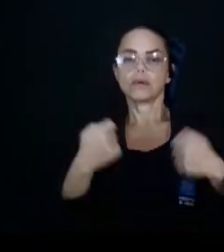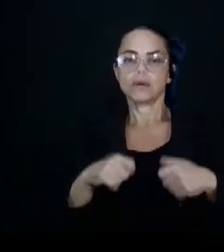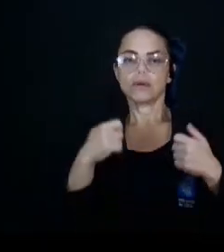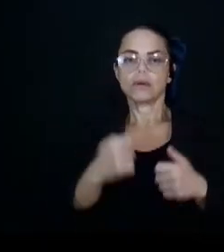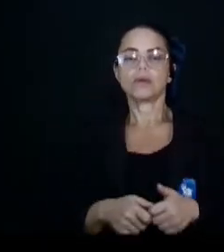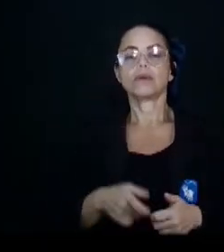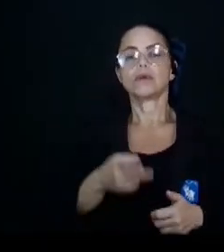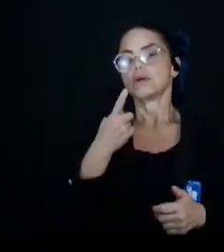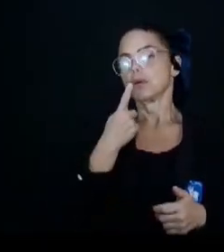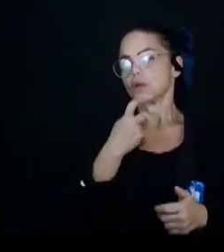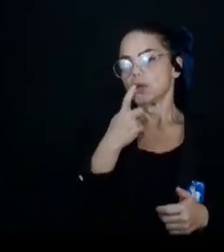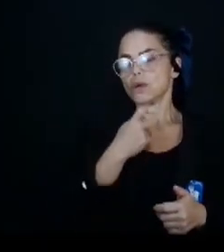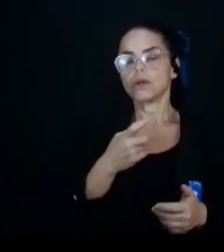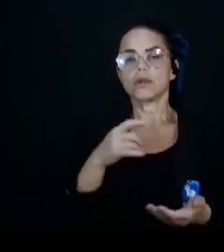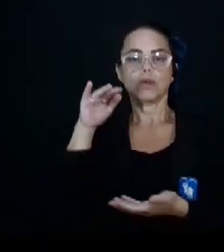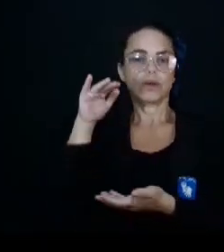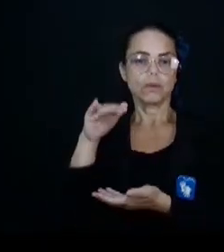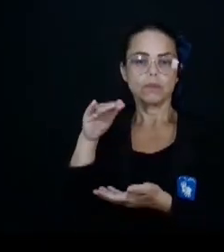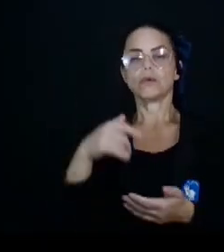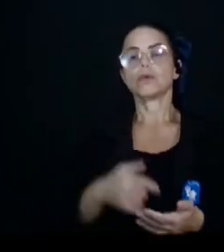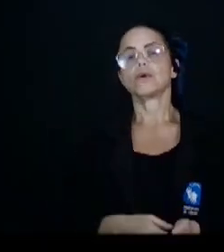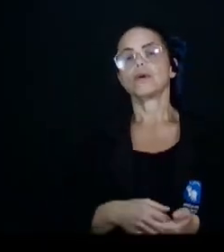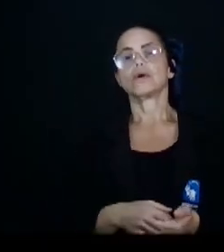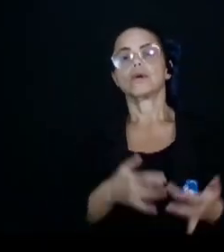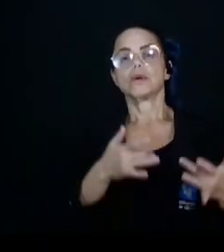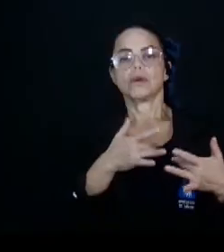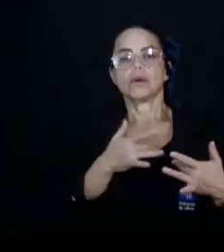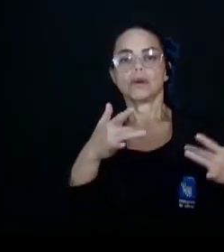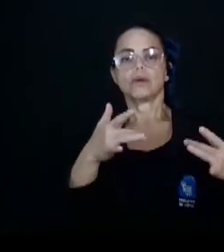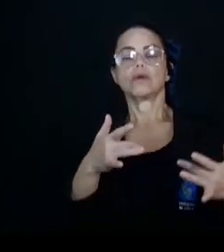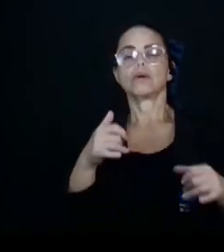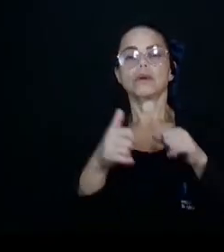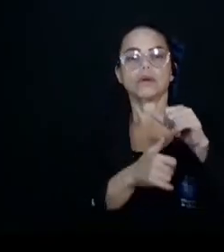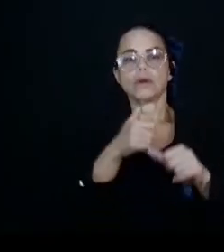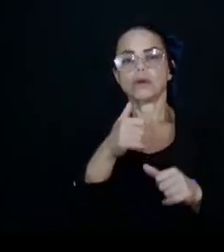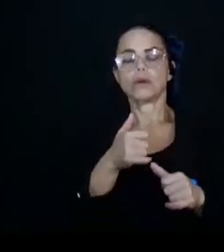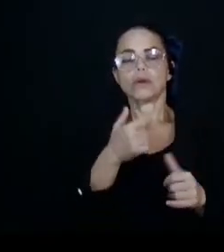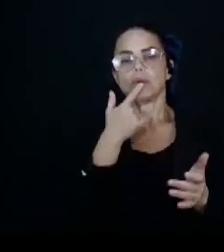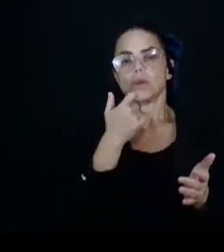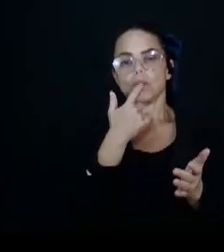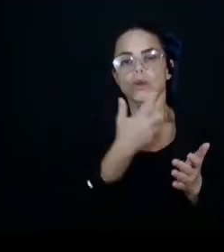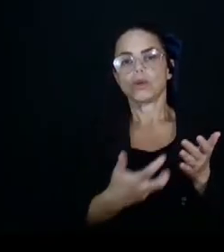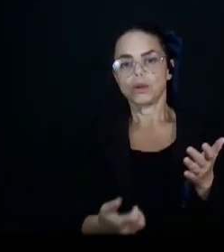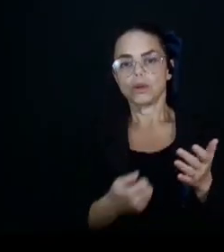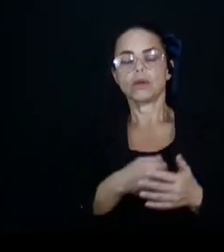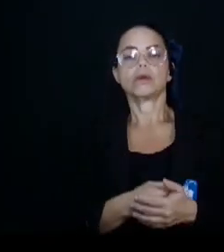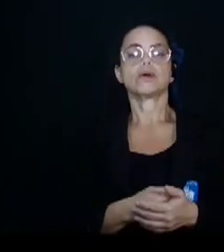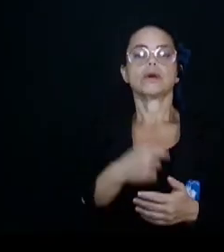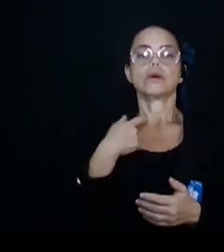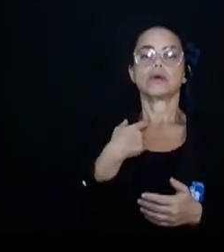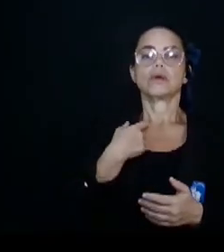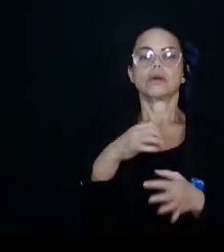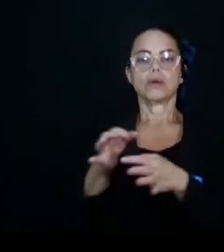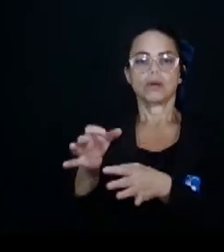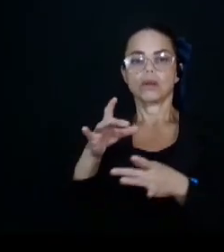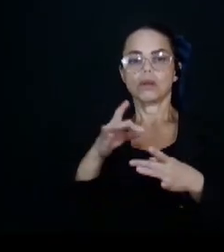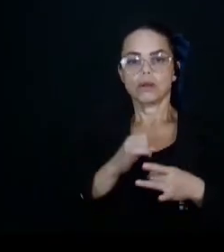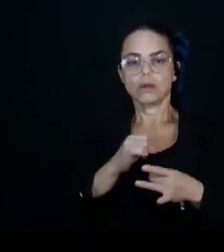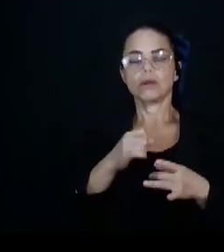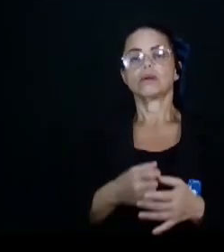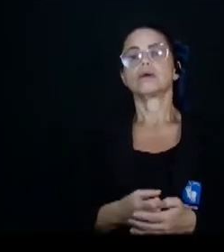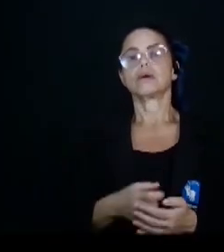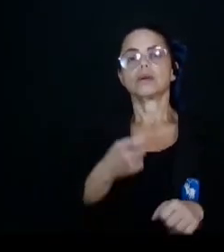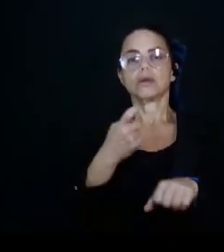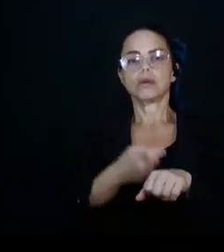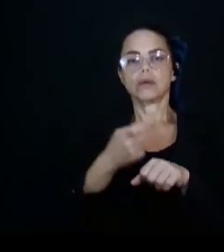você falou, transfusão sanguínea é muito mais frequente do que o transplante de medula óssea. Perfeito, Jamile. Bom, vamos falar agora sobre a